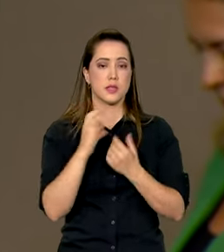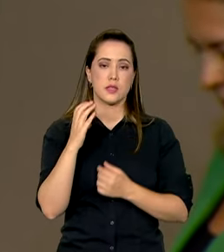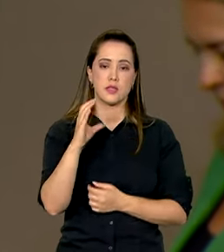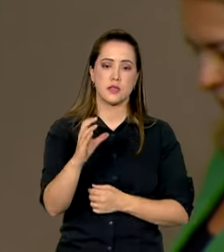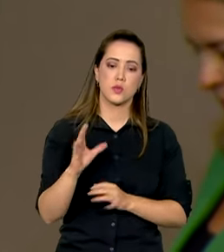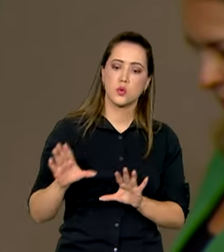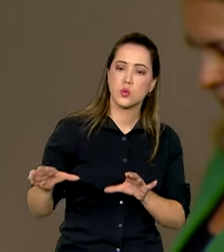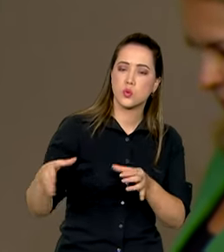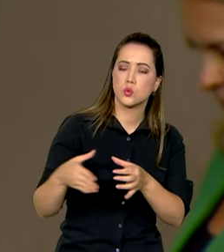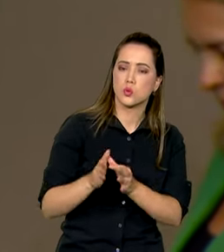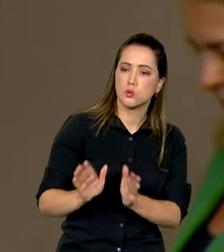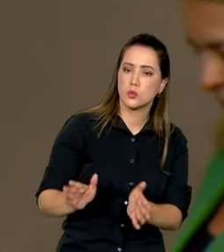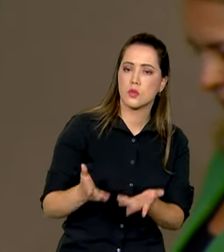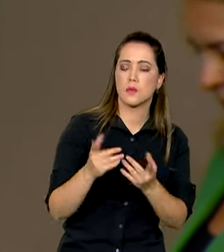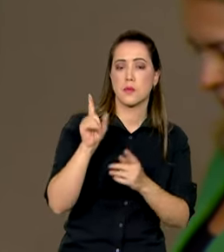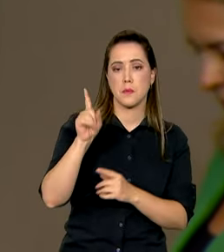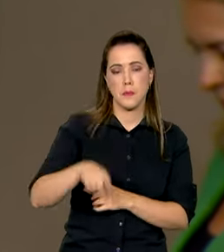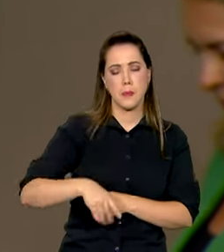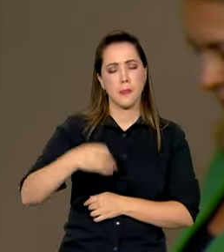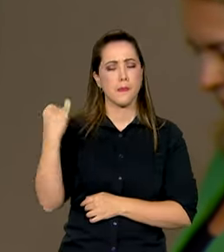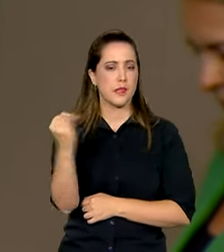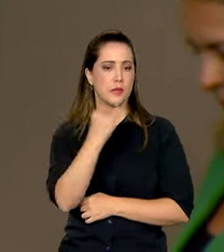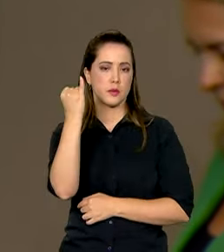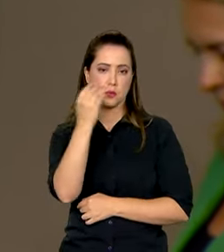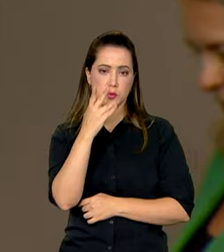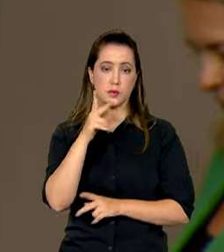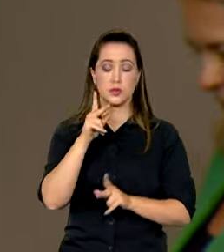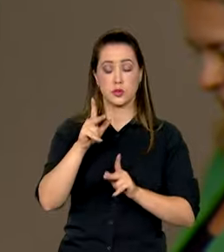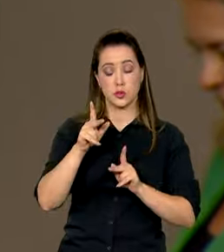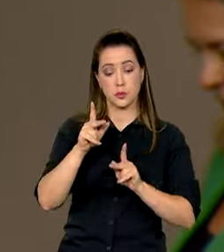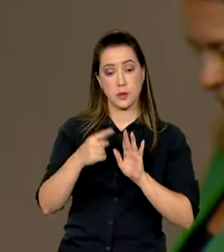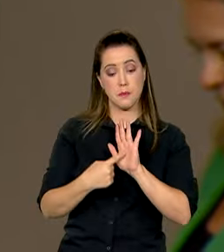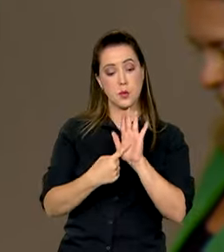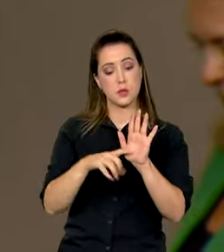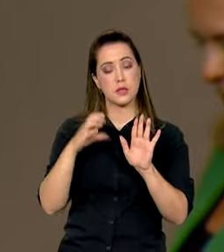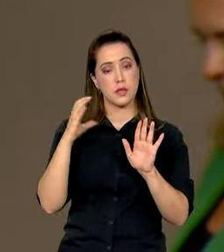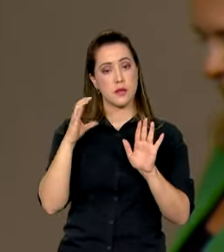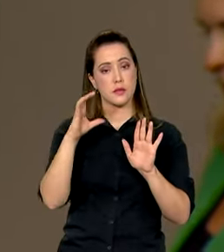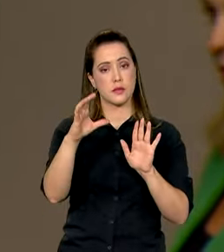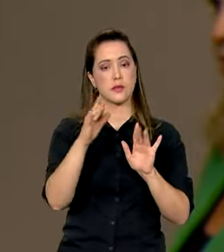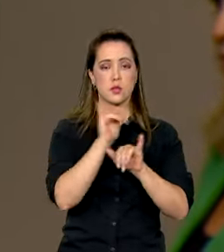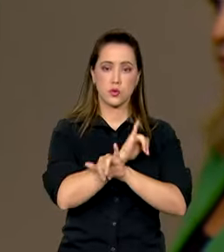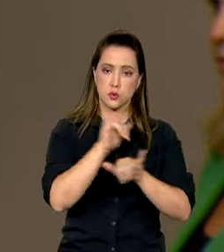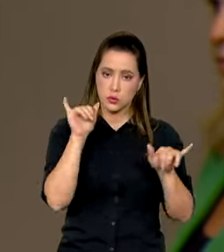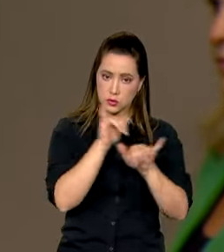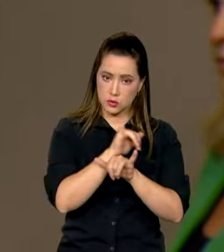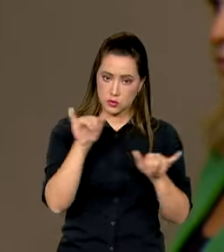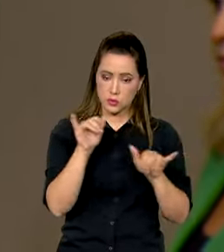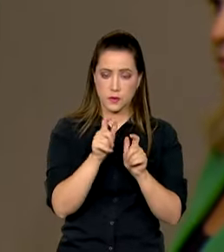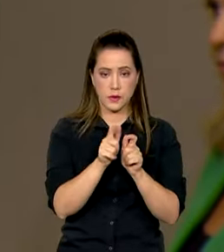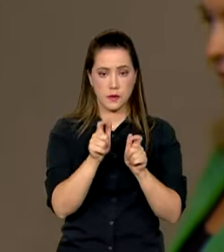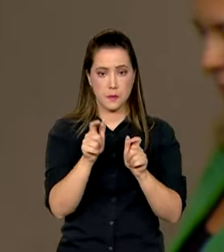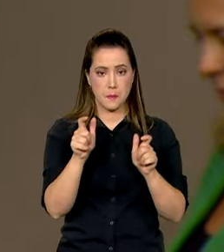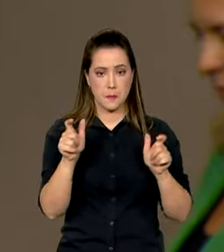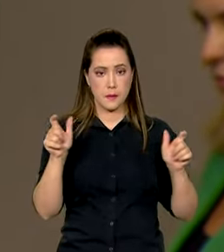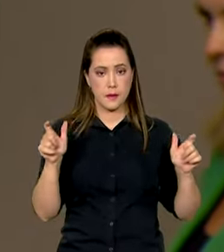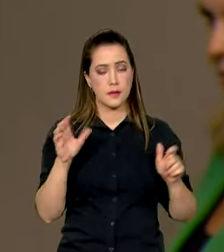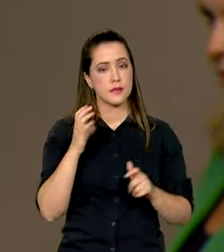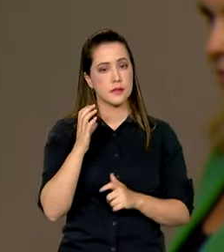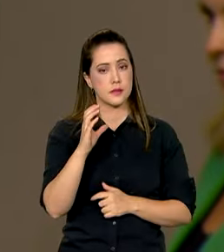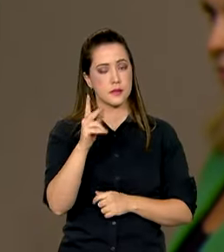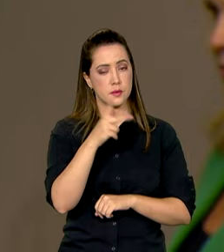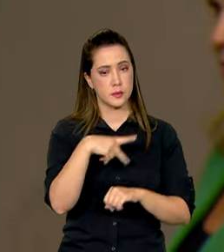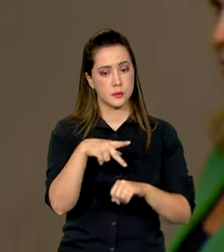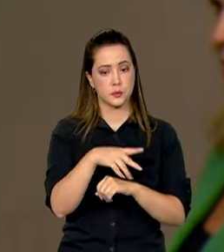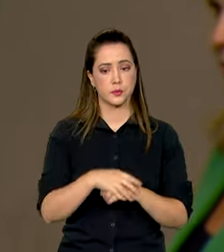atores institucionais e da sociedade são decisivos para popularizar a ciência, divulgar e ampliar a cultura científica no